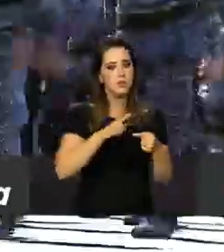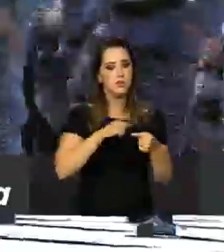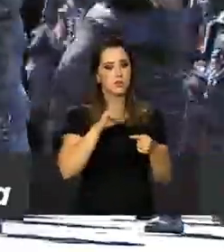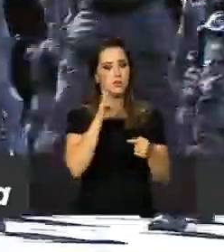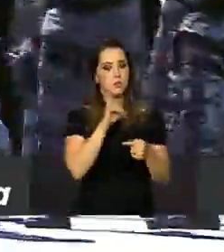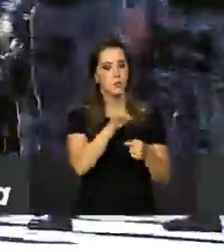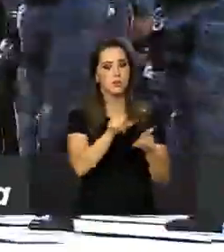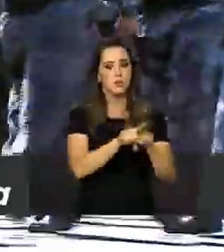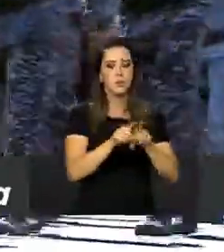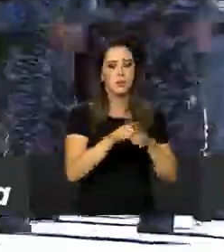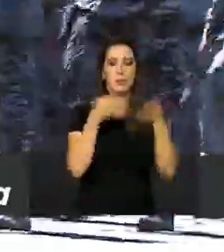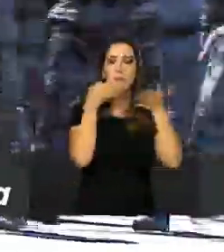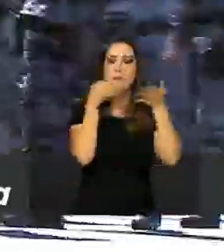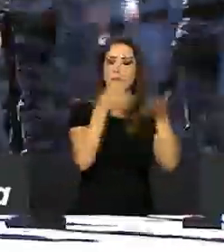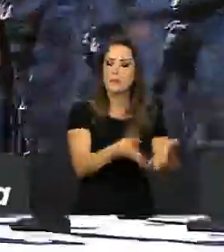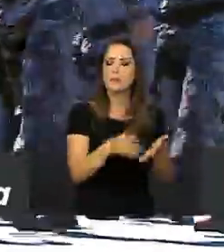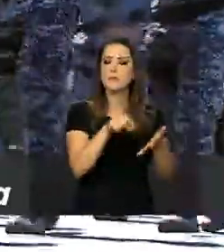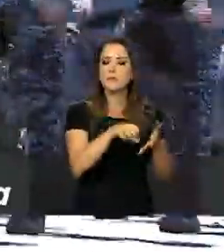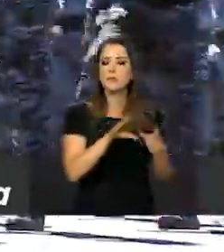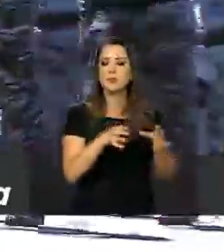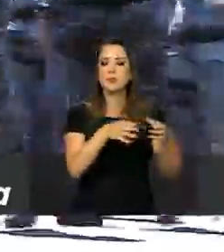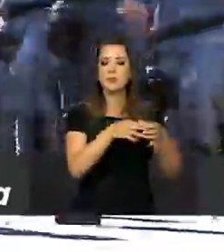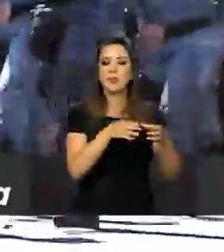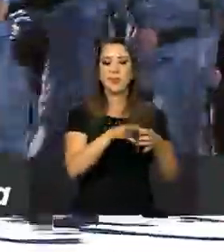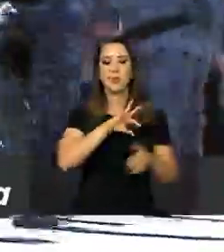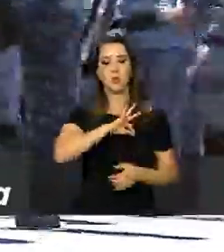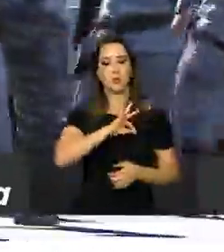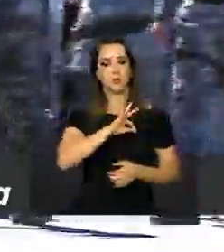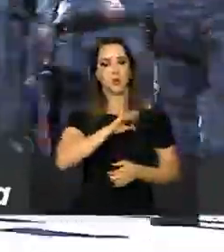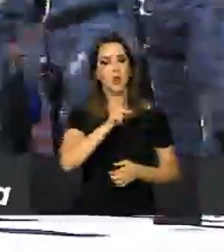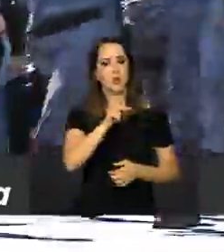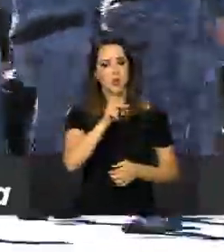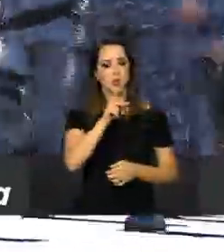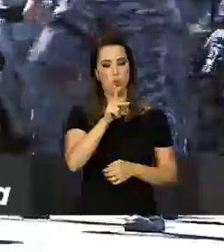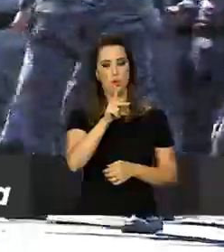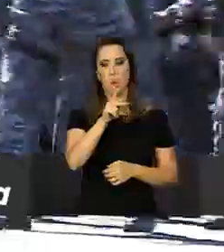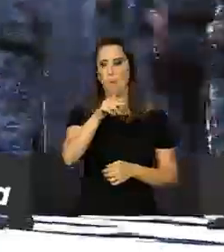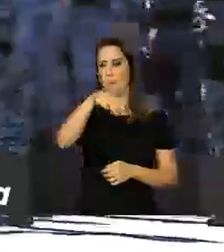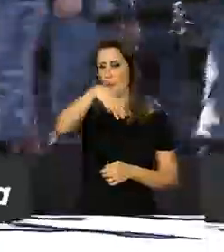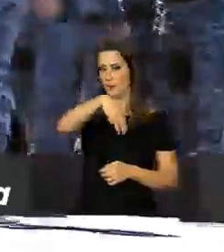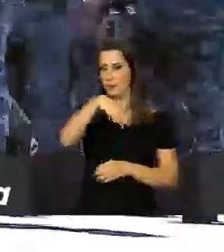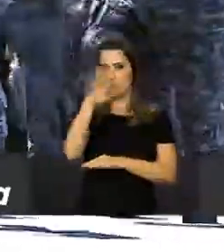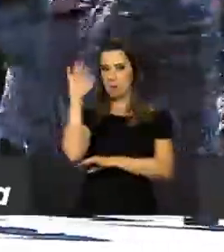teremos aí a participação do Comando do Policiamento Ambiental.